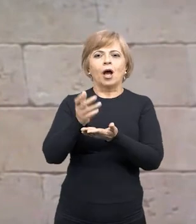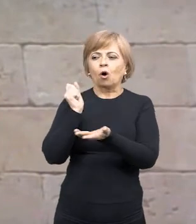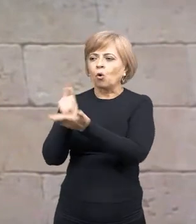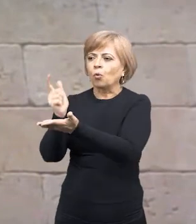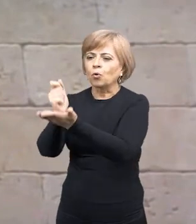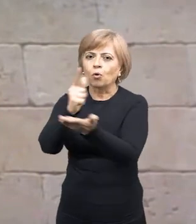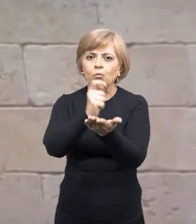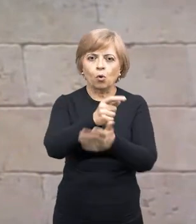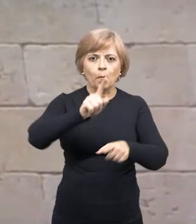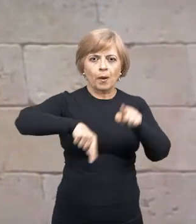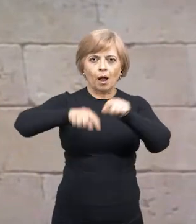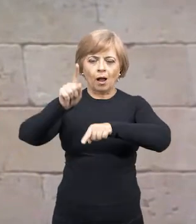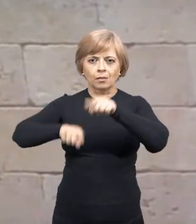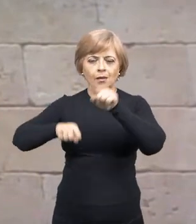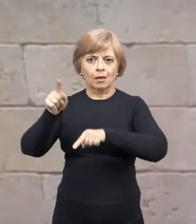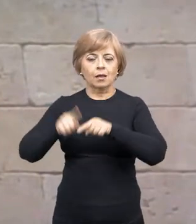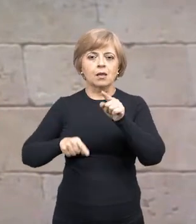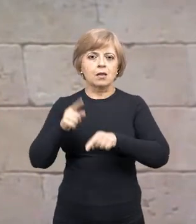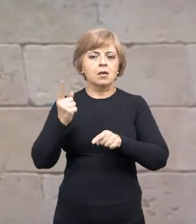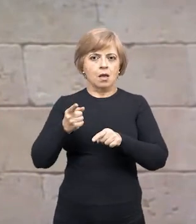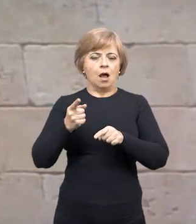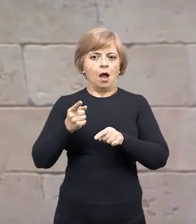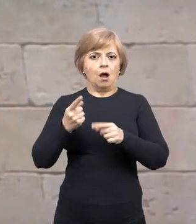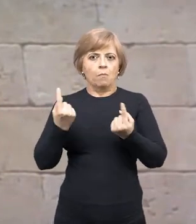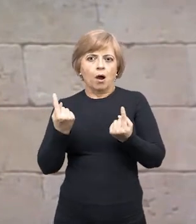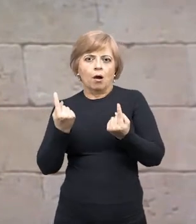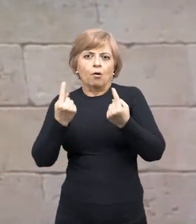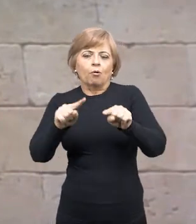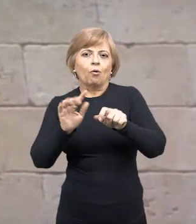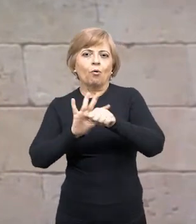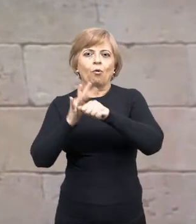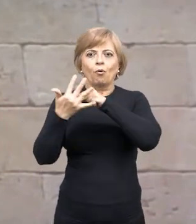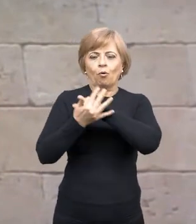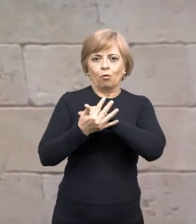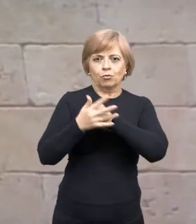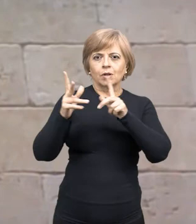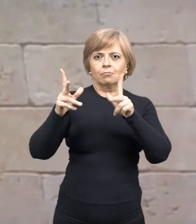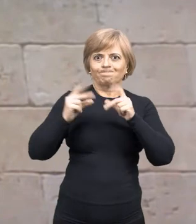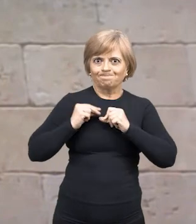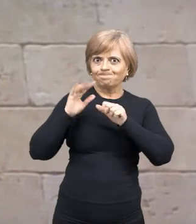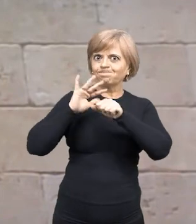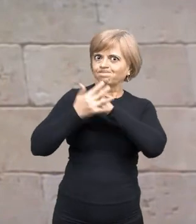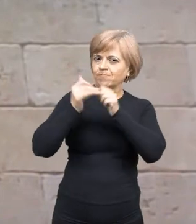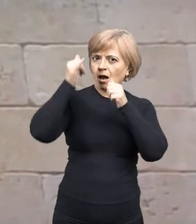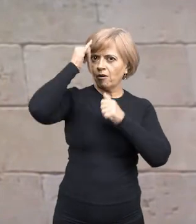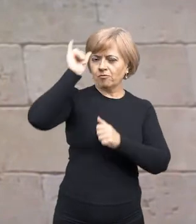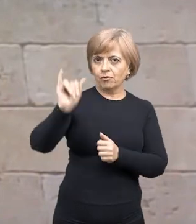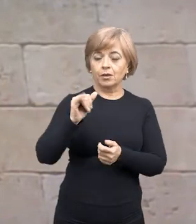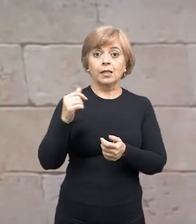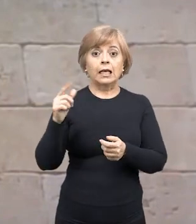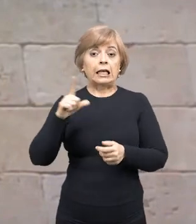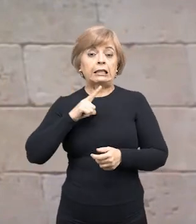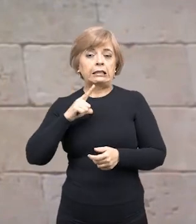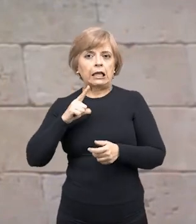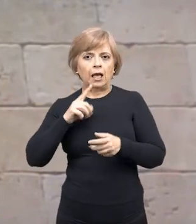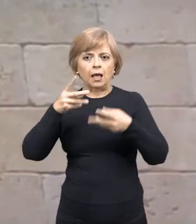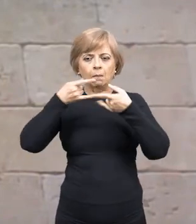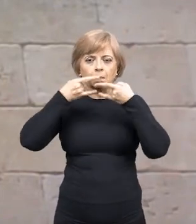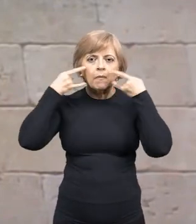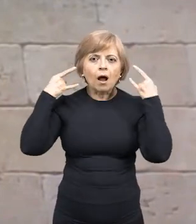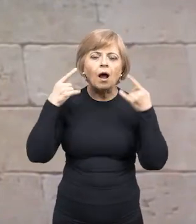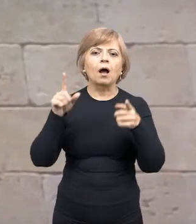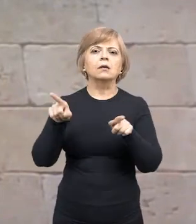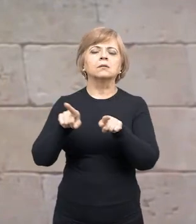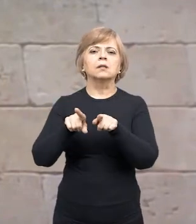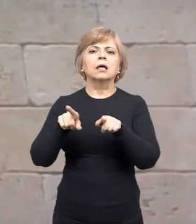de insumos para a repressão, para o combate do coronavírus. Aí tem o caso dessas máscaras, o